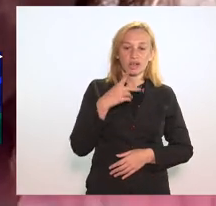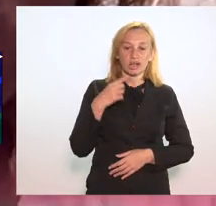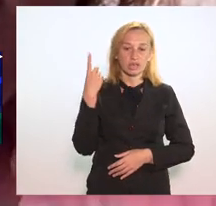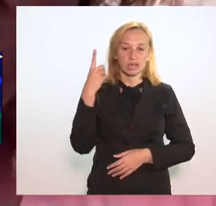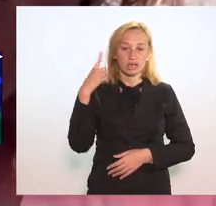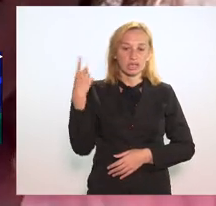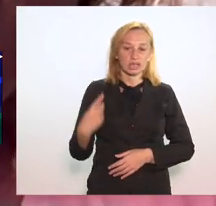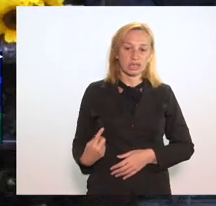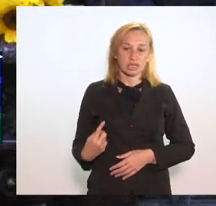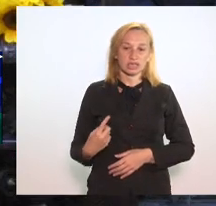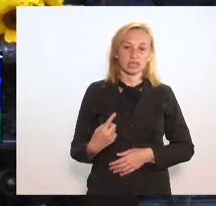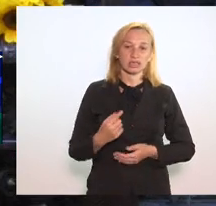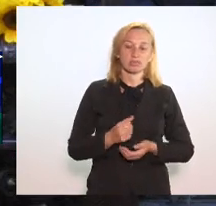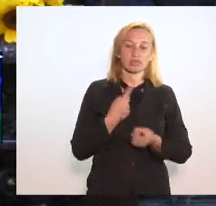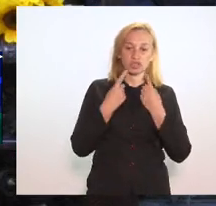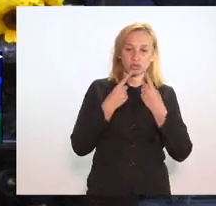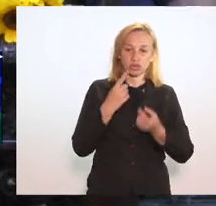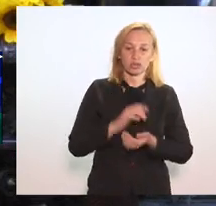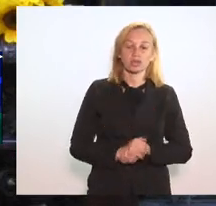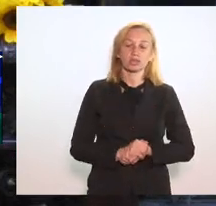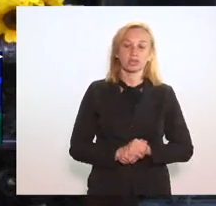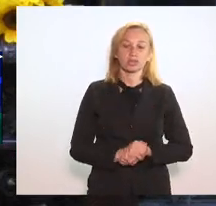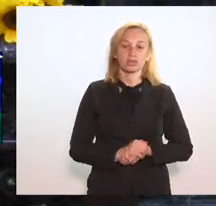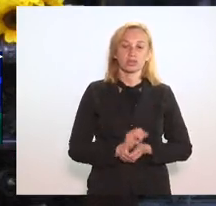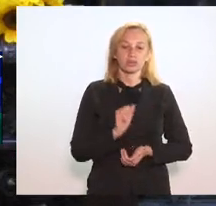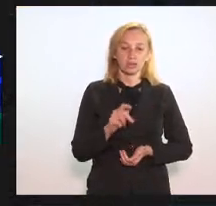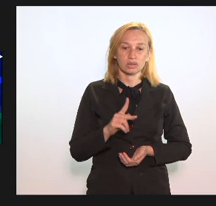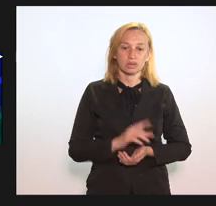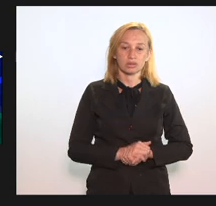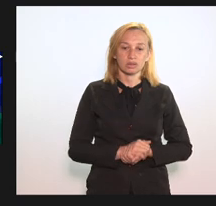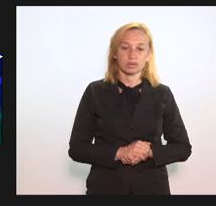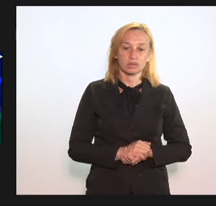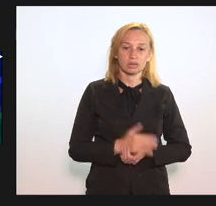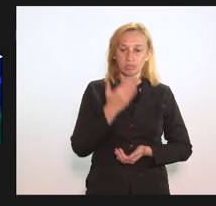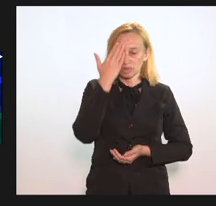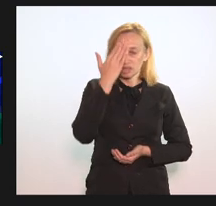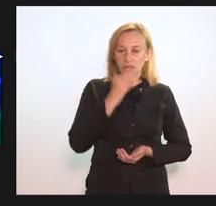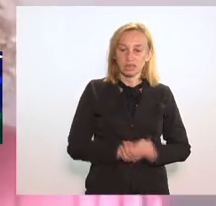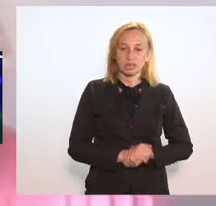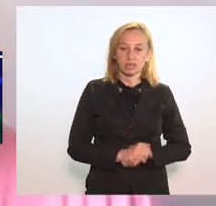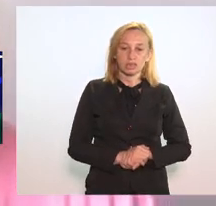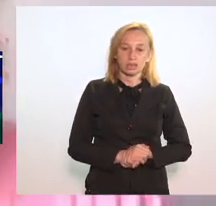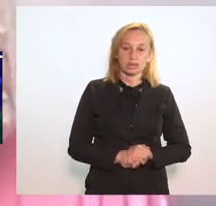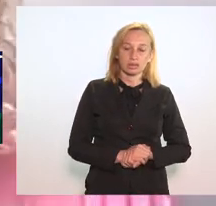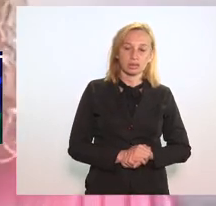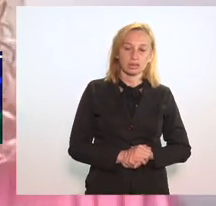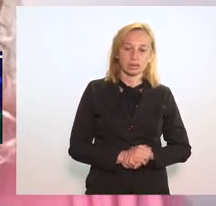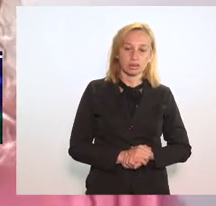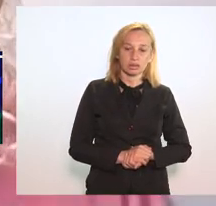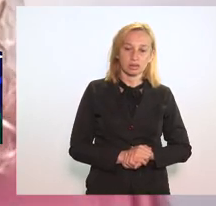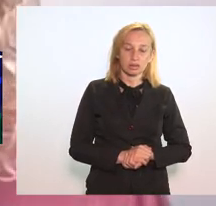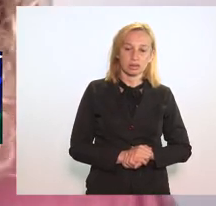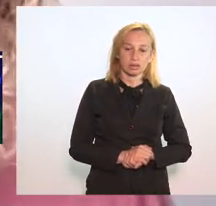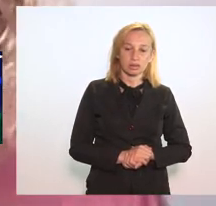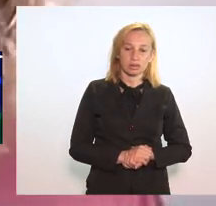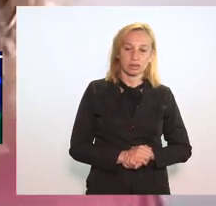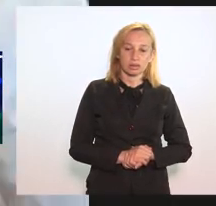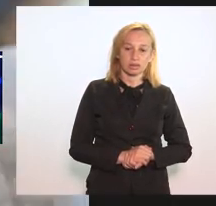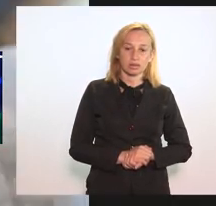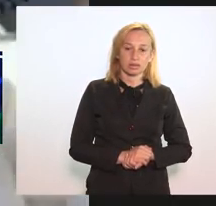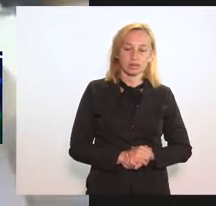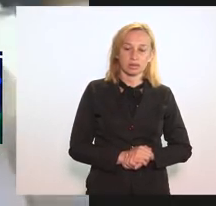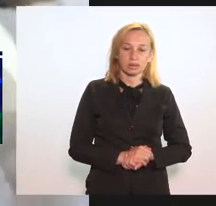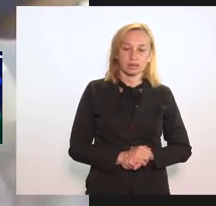deputada dele Monteiro já está escrito Obrigado eu também não irei